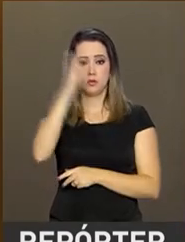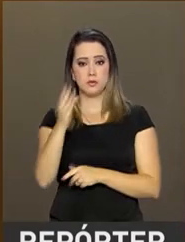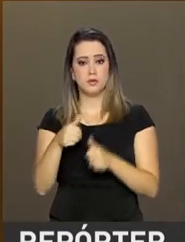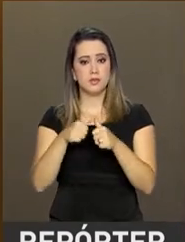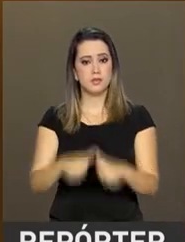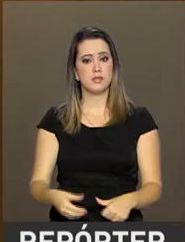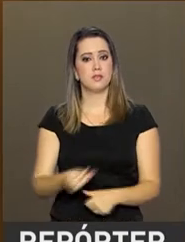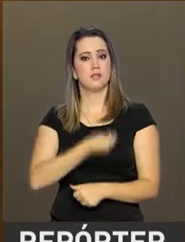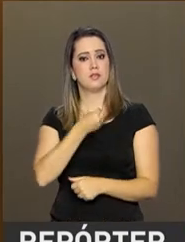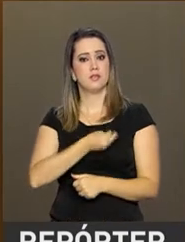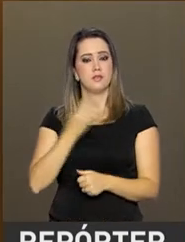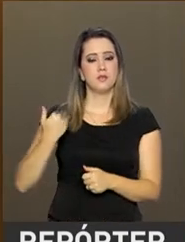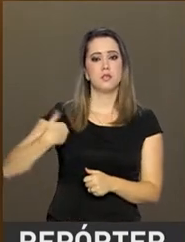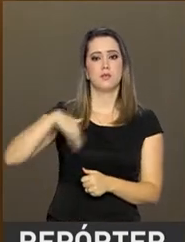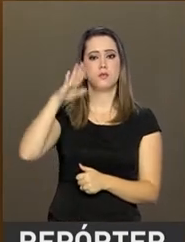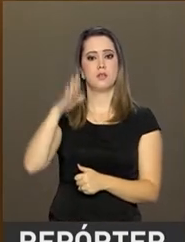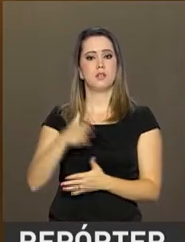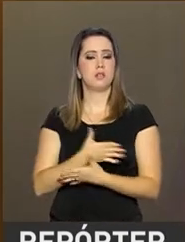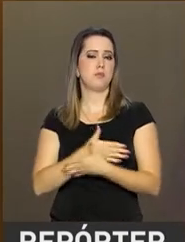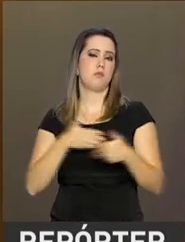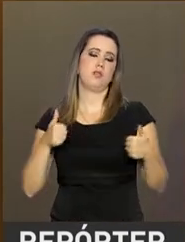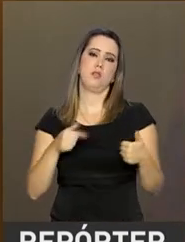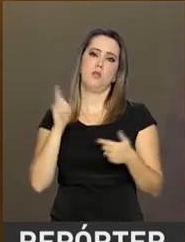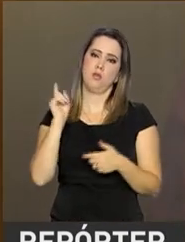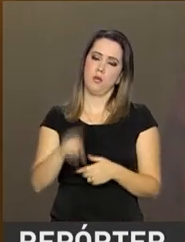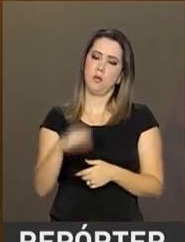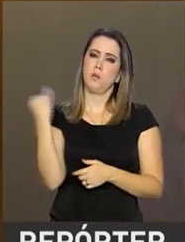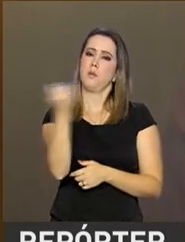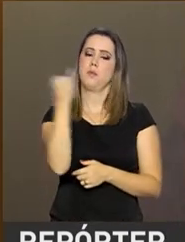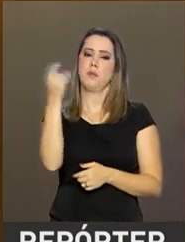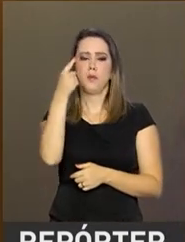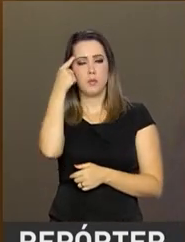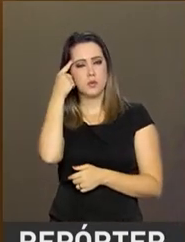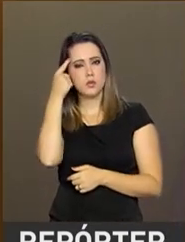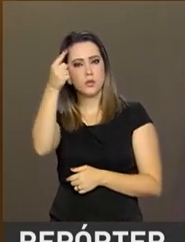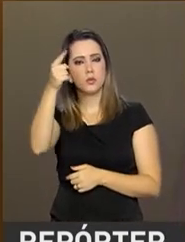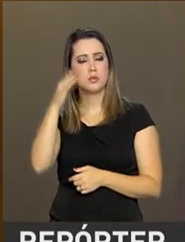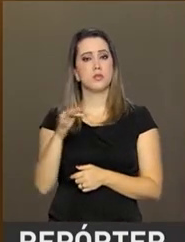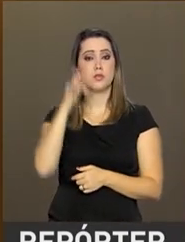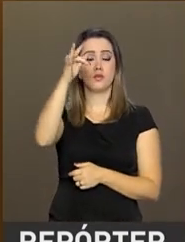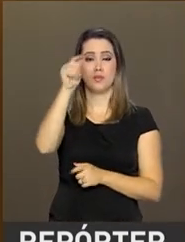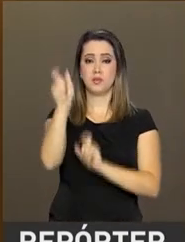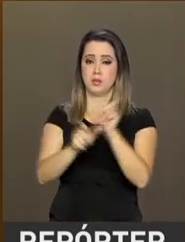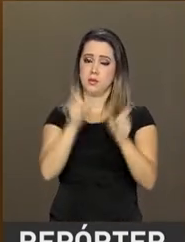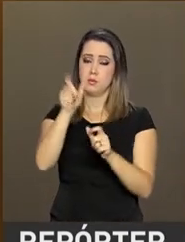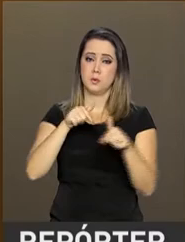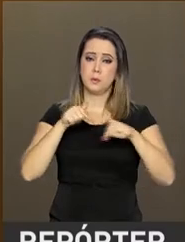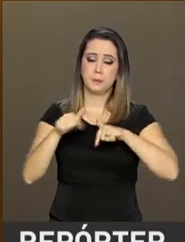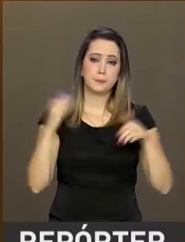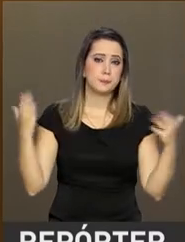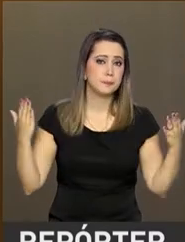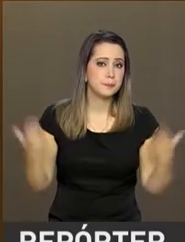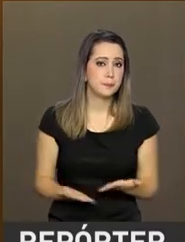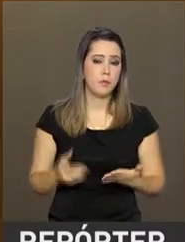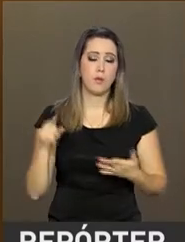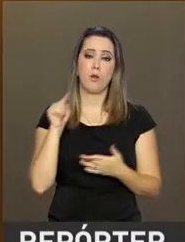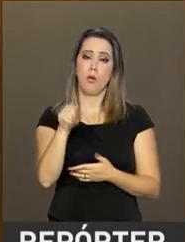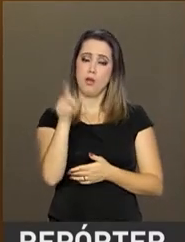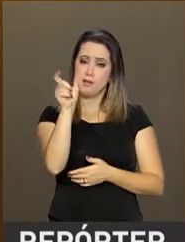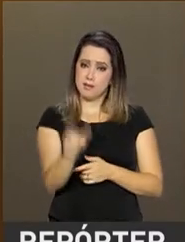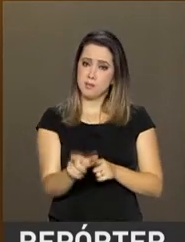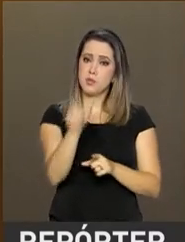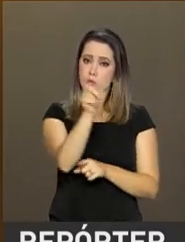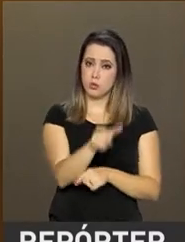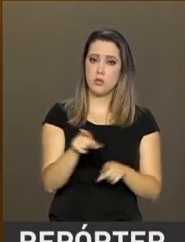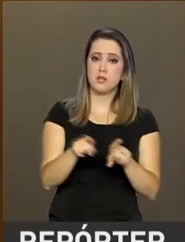vivendo mas o melhor é importante pensar no futuro daqueles que estão trabalhando hoje para que eles também